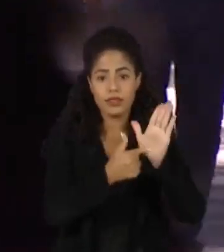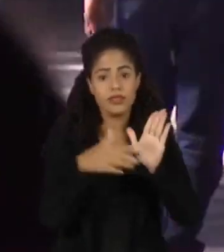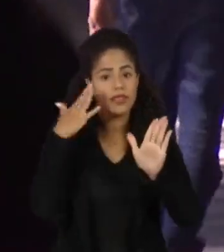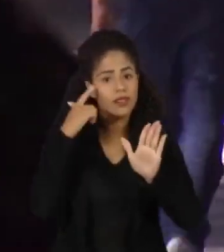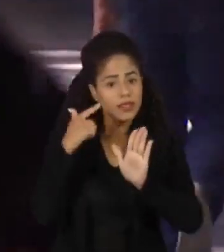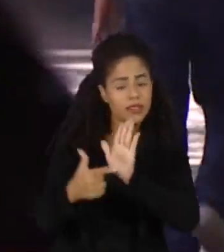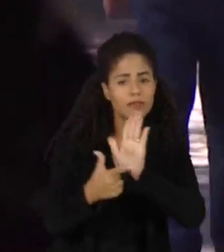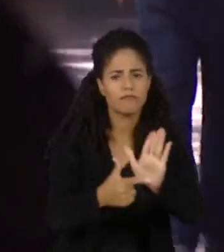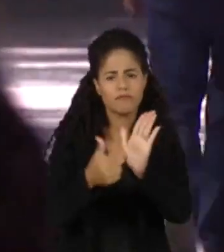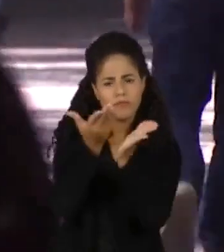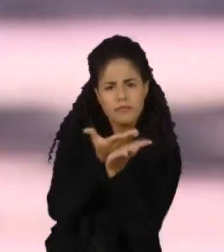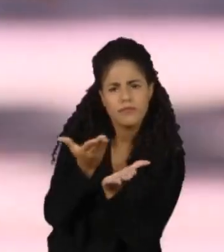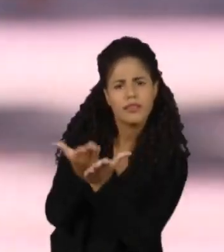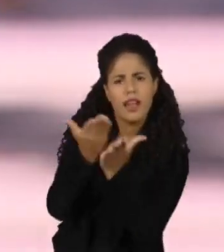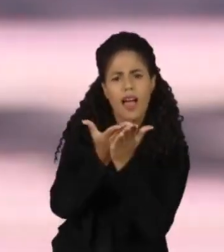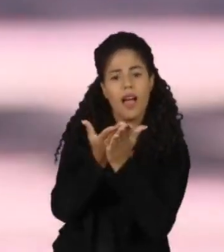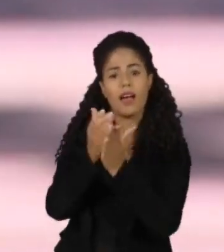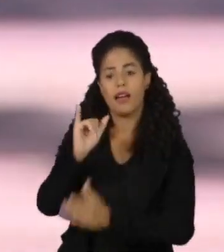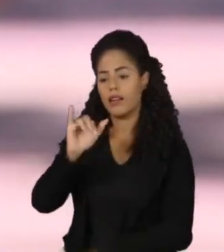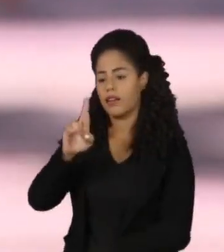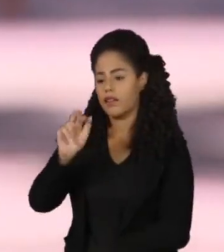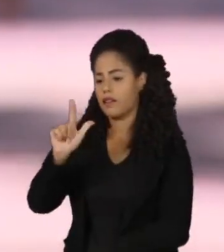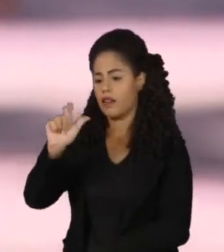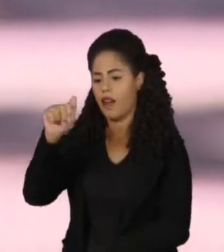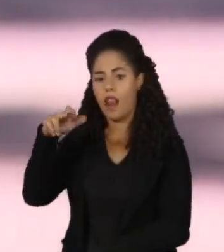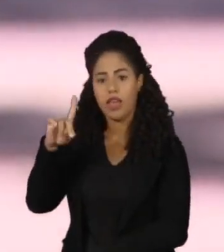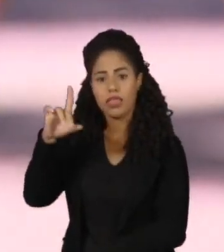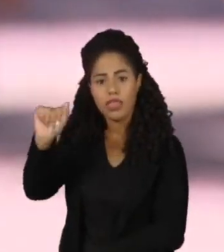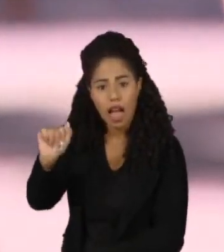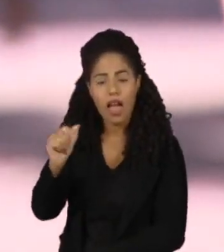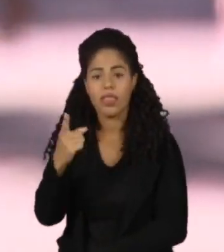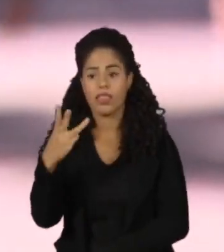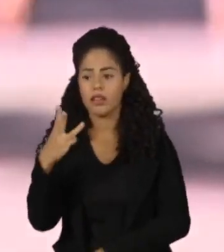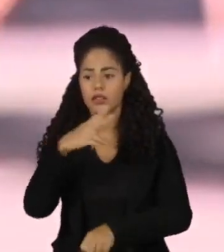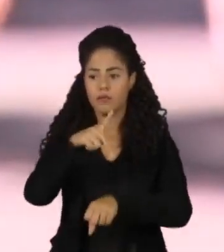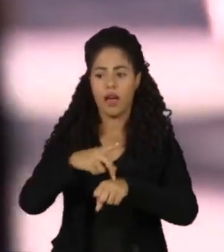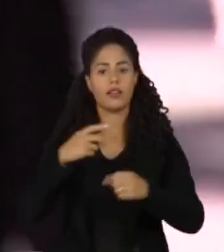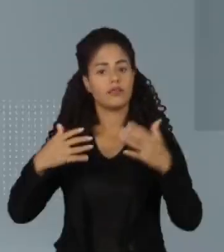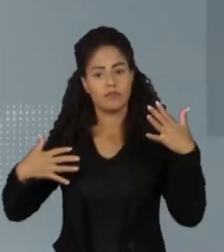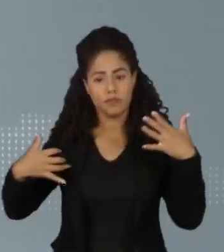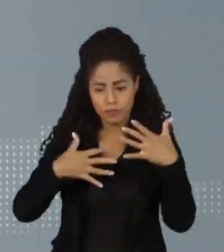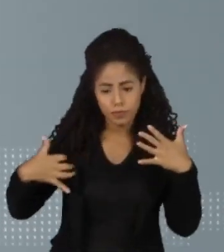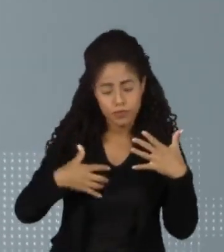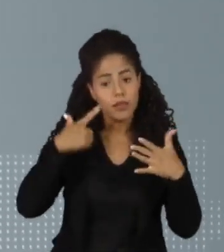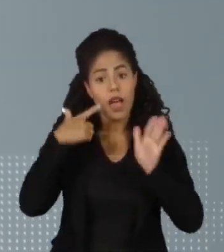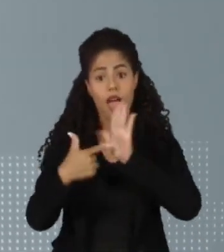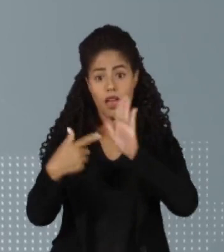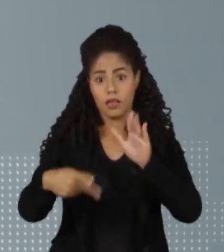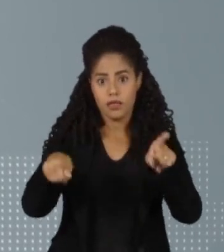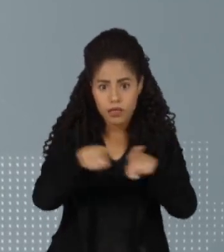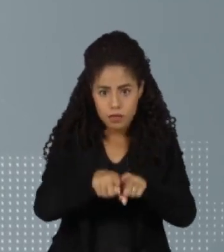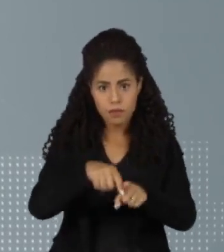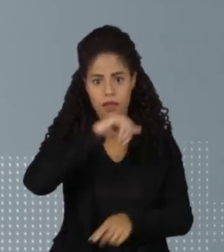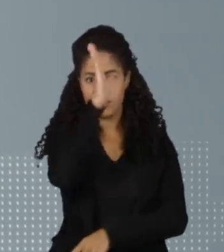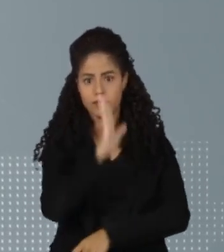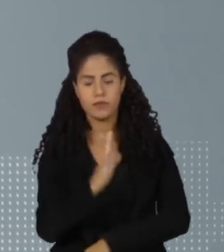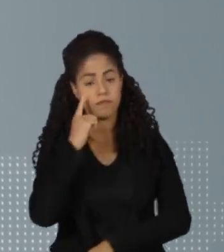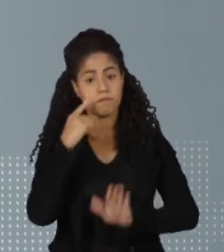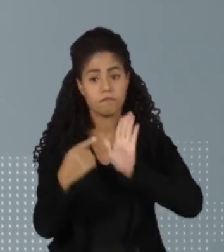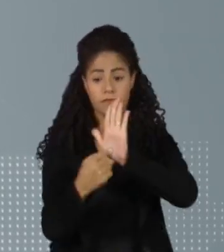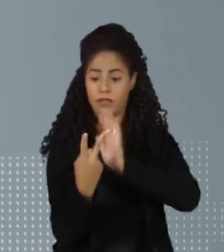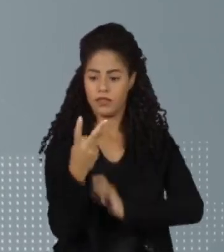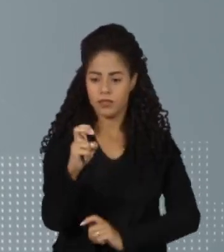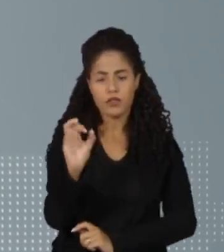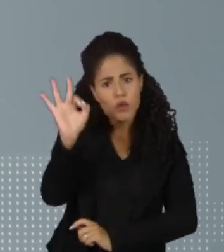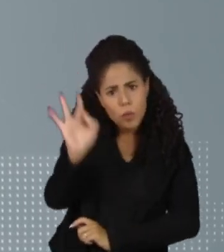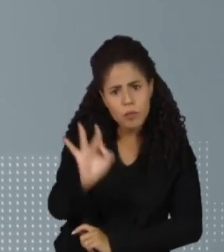de 1,5 milhão de pessoas em 113 países, incluindo o Brasil. Em 2009, 25%